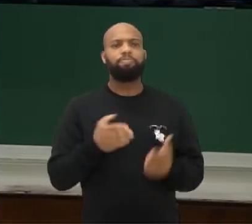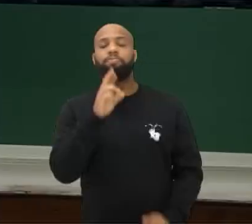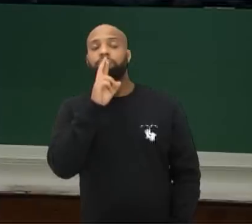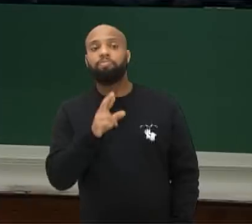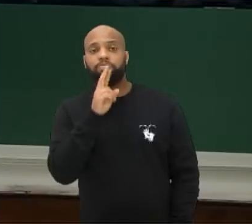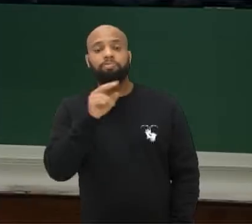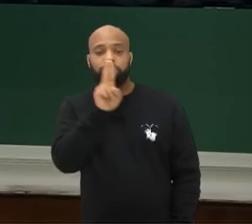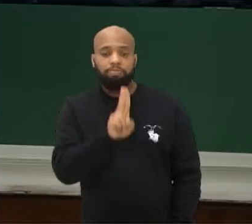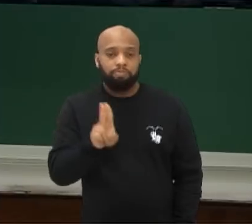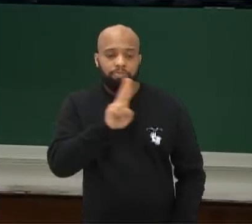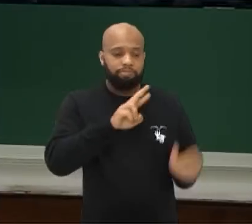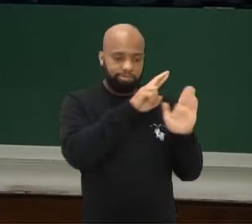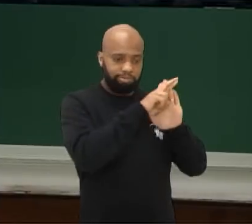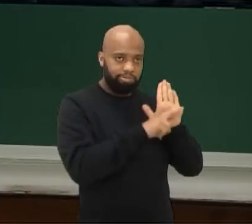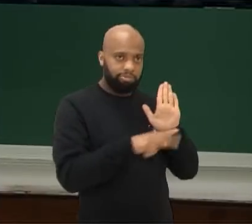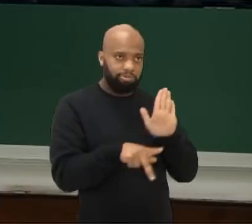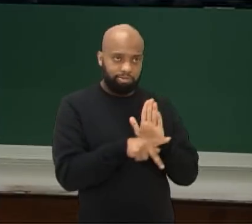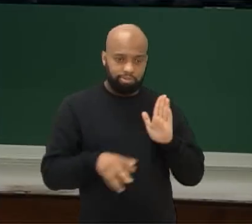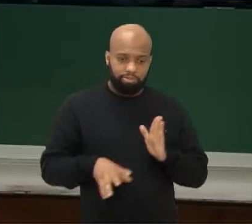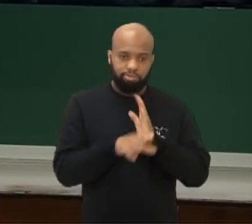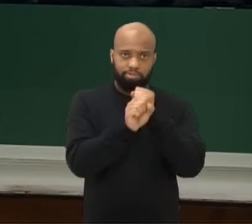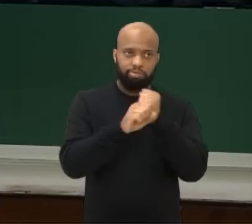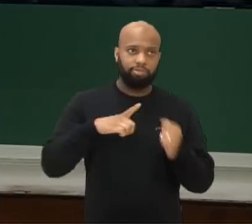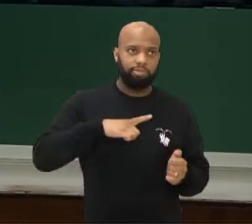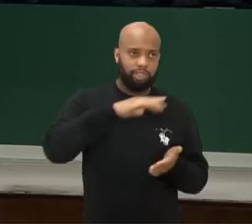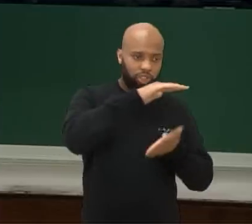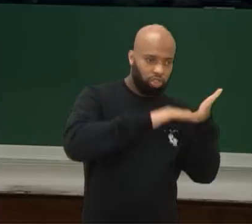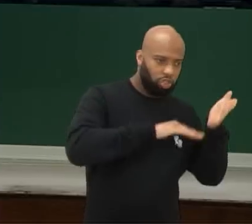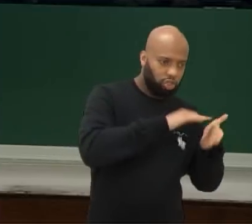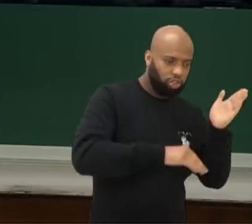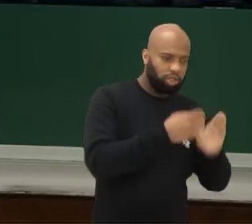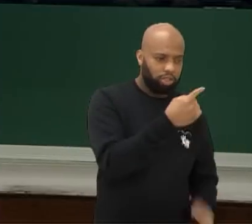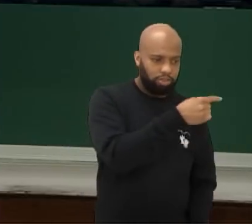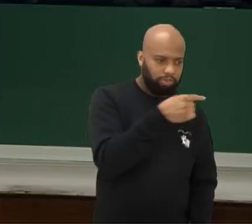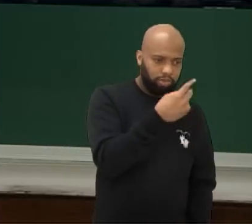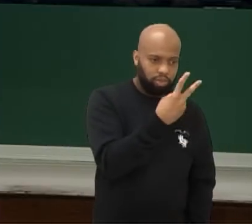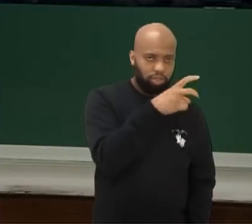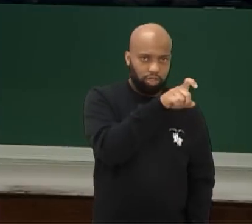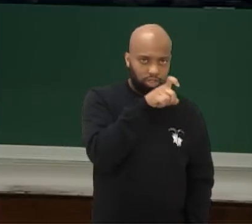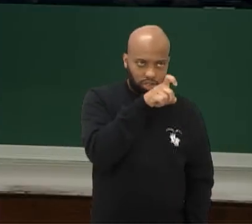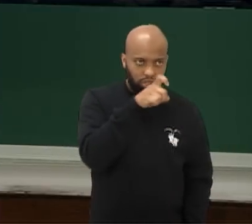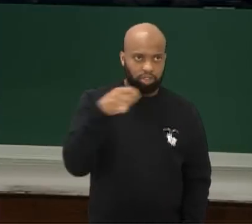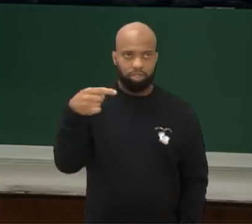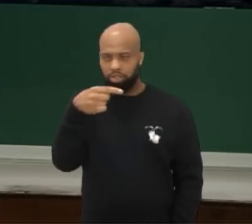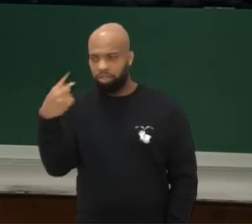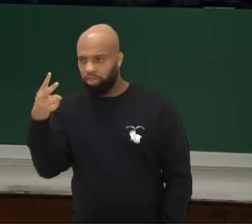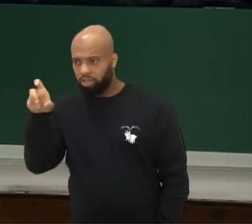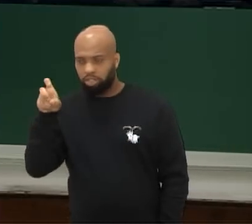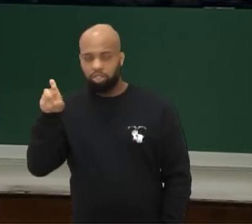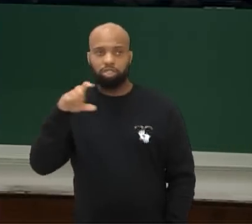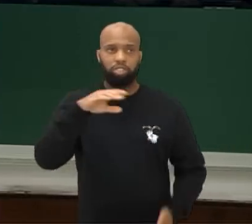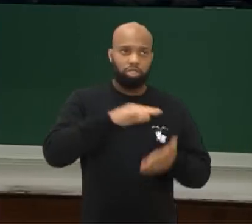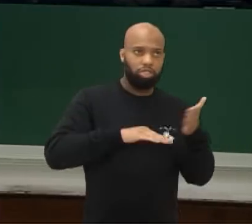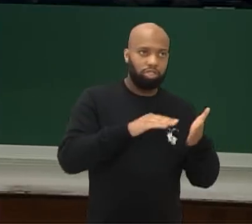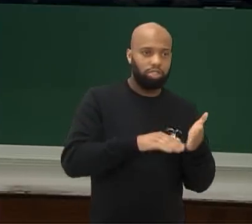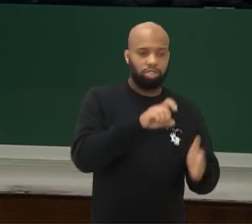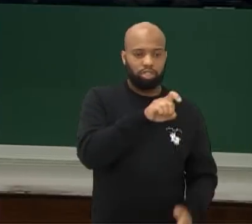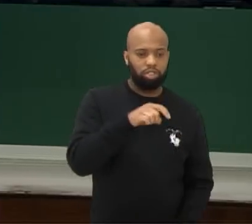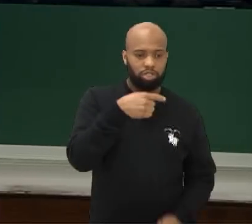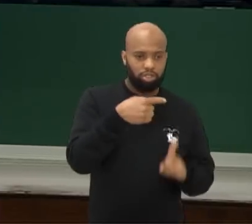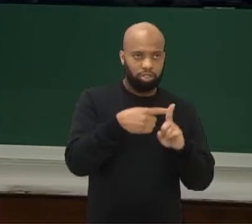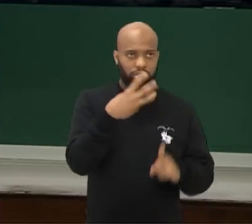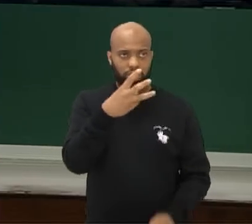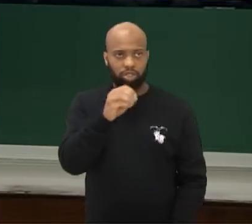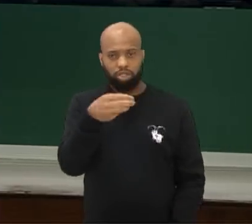vamos aplicar o princípio aditivo, vamos tirar menos 2x das duas igualdades e teremos x mais 30 igual a